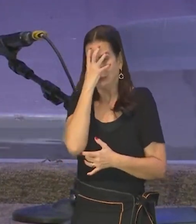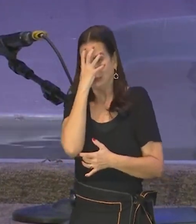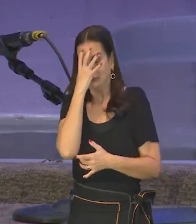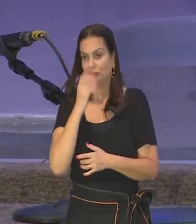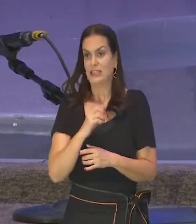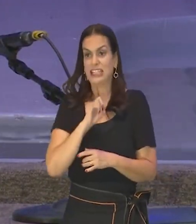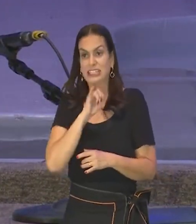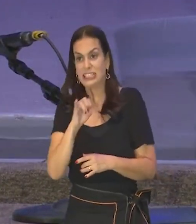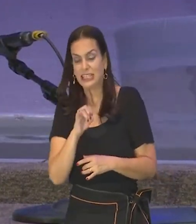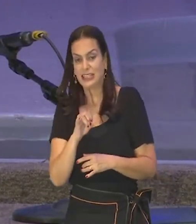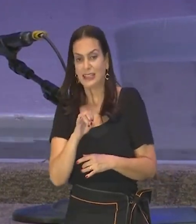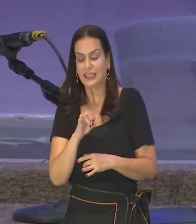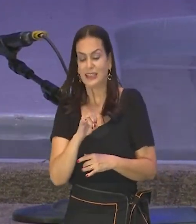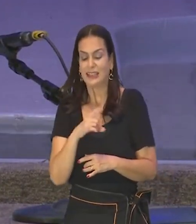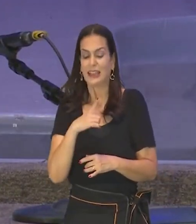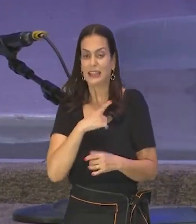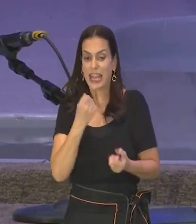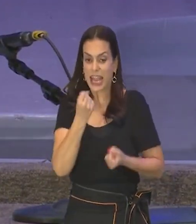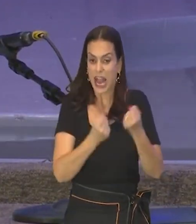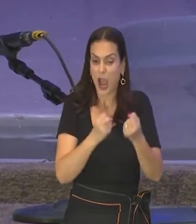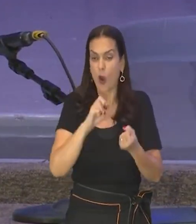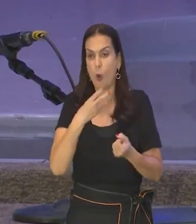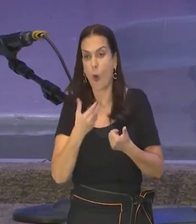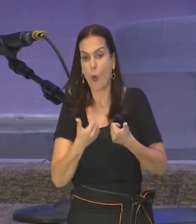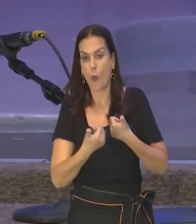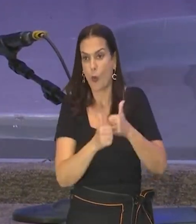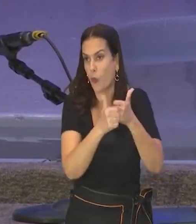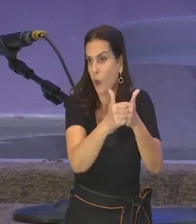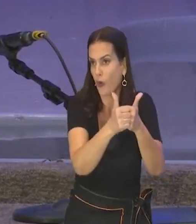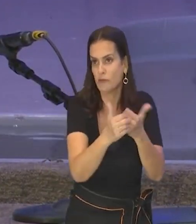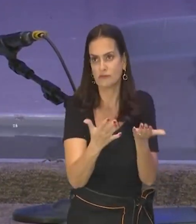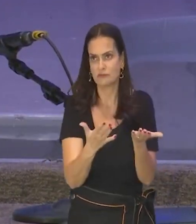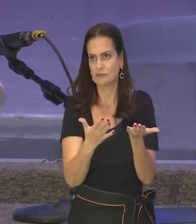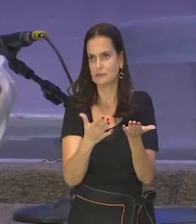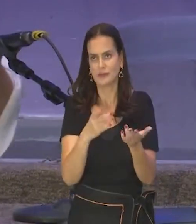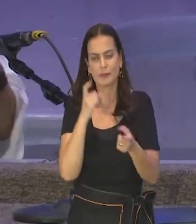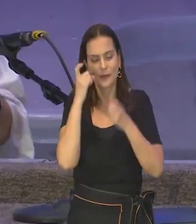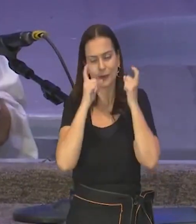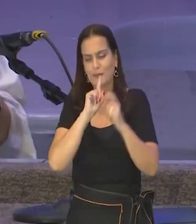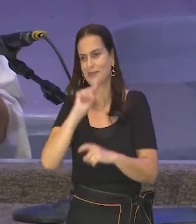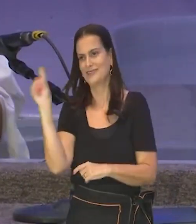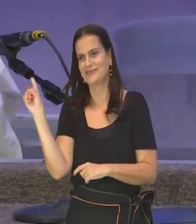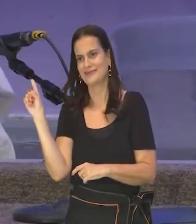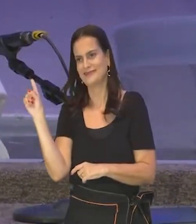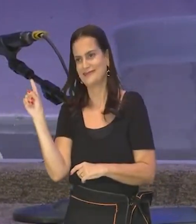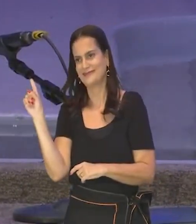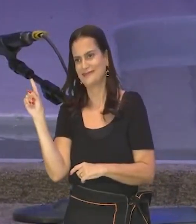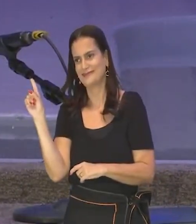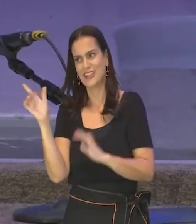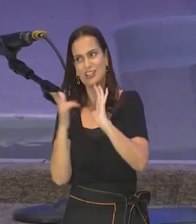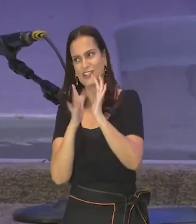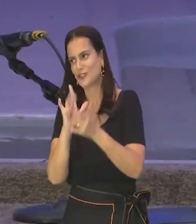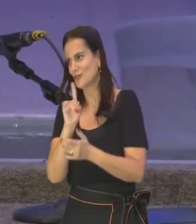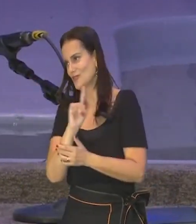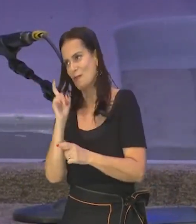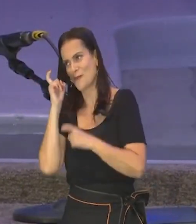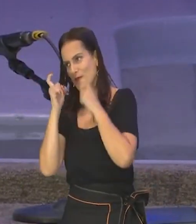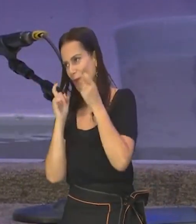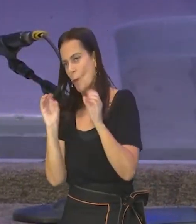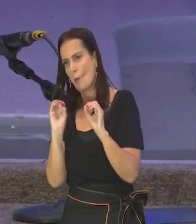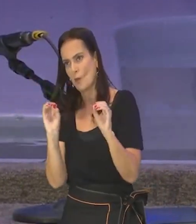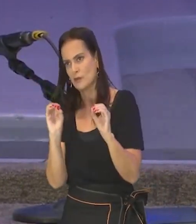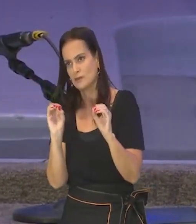ou você anda com transporte público. Ele não está preocupado se você tem ou não tem dinheiro. Ele